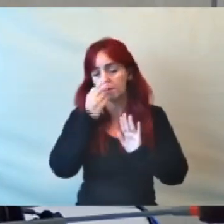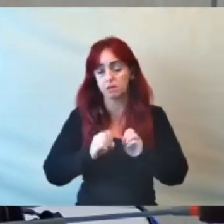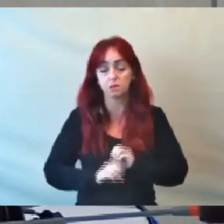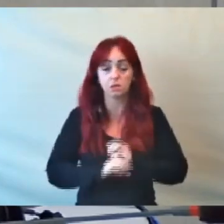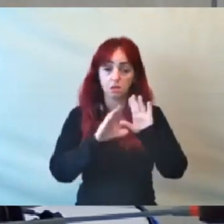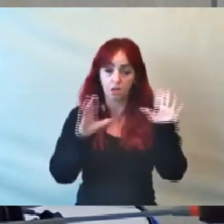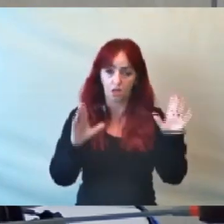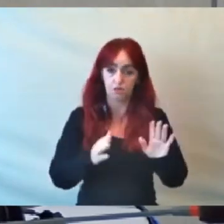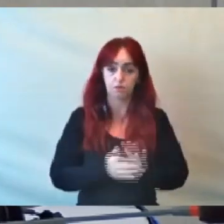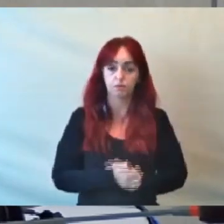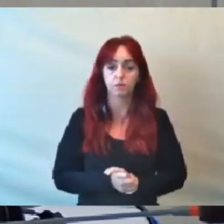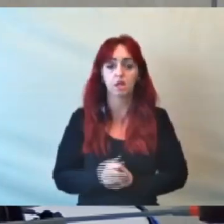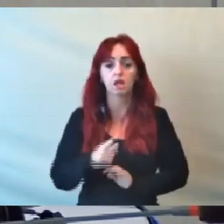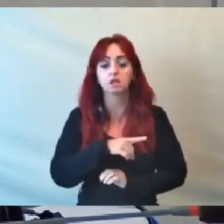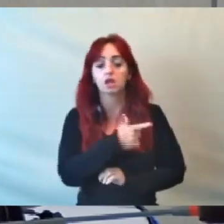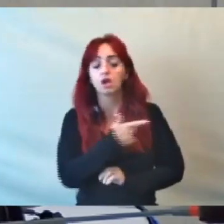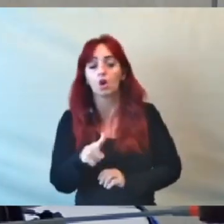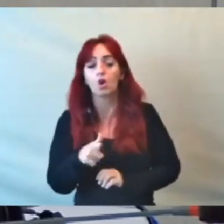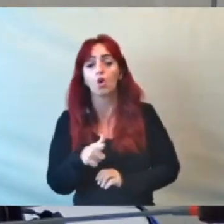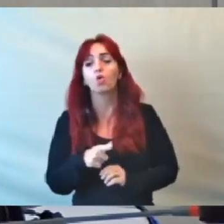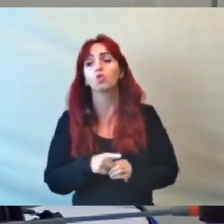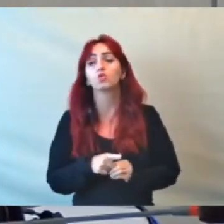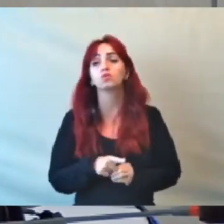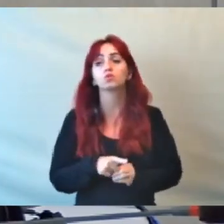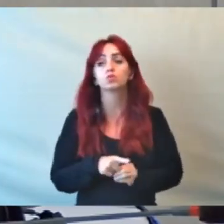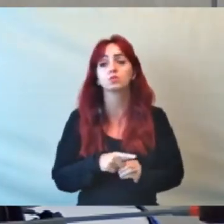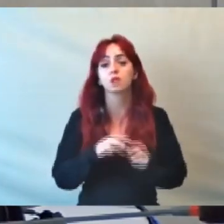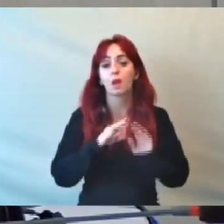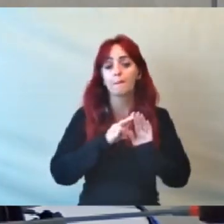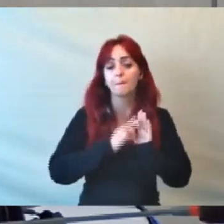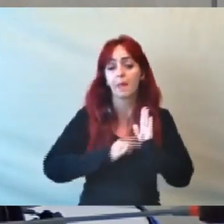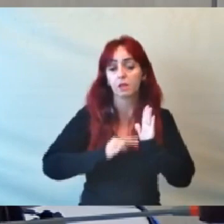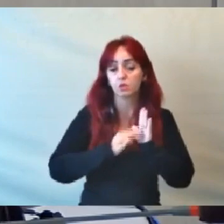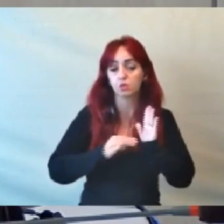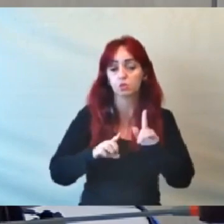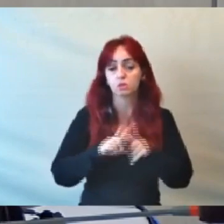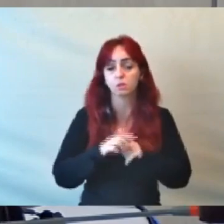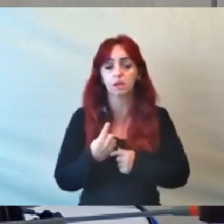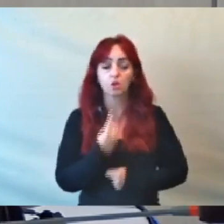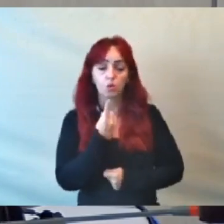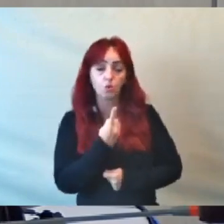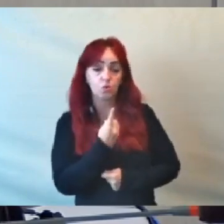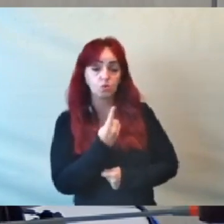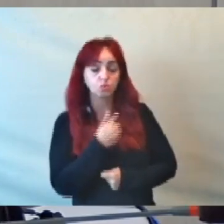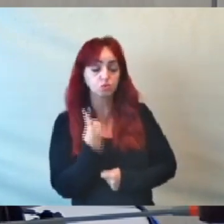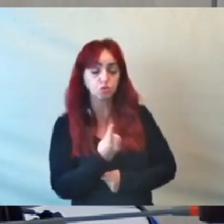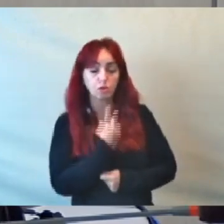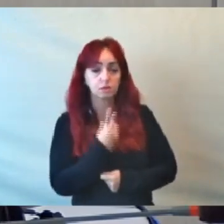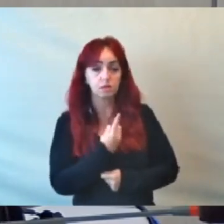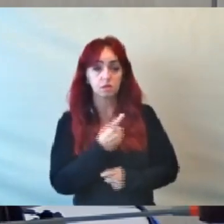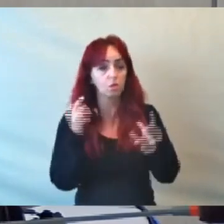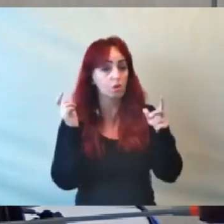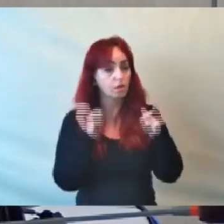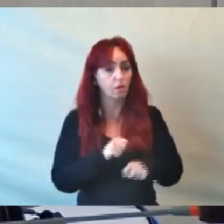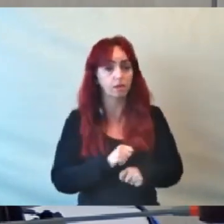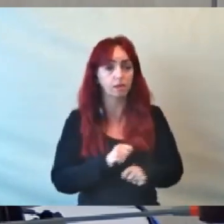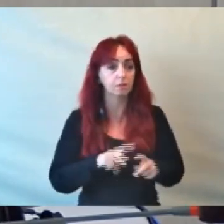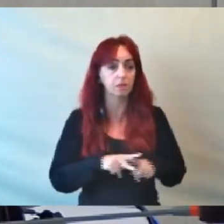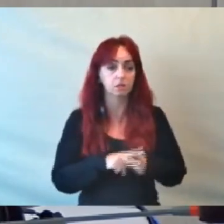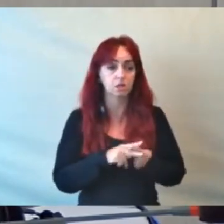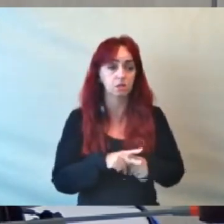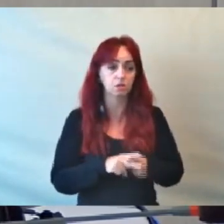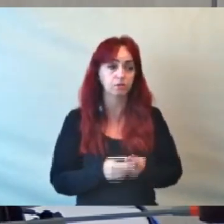métodos, e um sozinho não é capaz de resolver o problema da lagoa. E essa interpretação é um entendimento